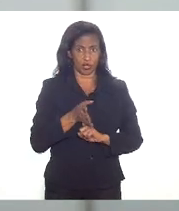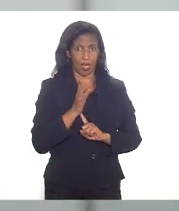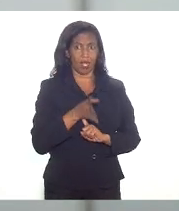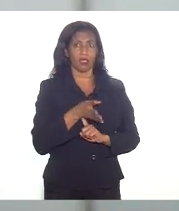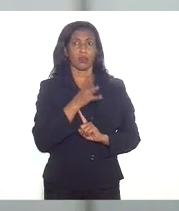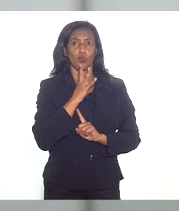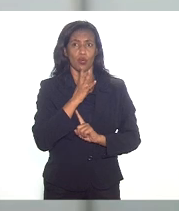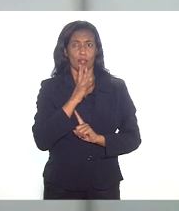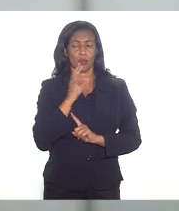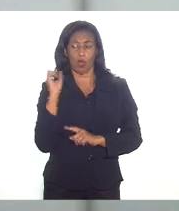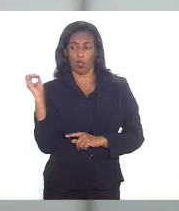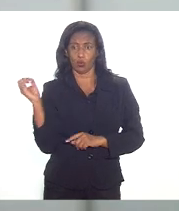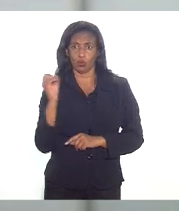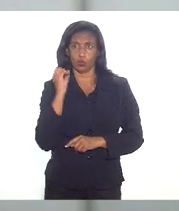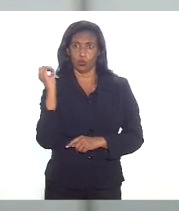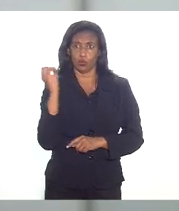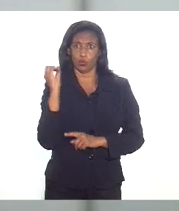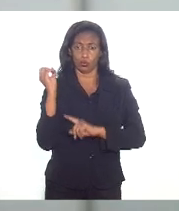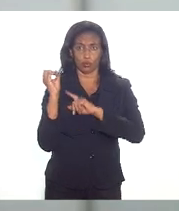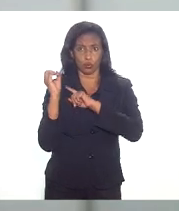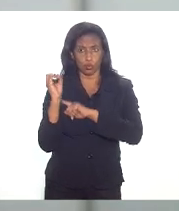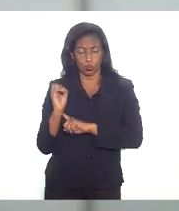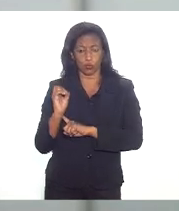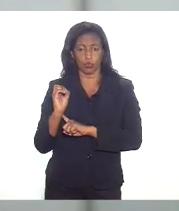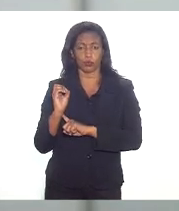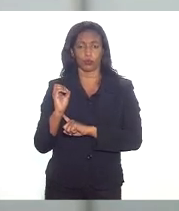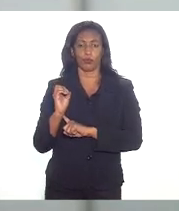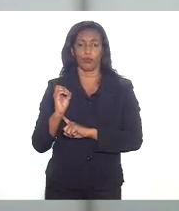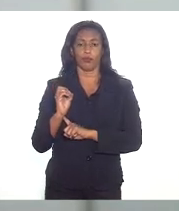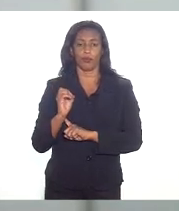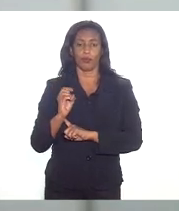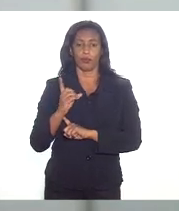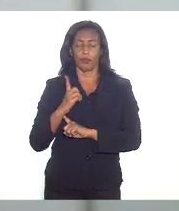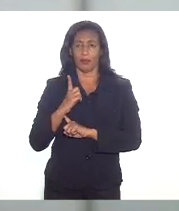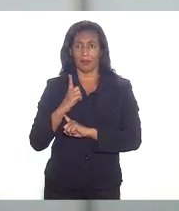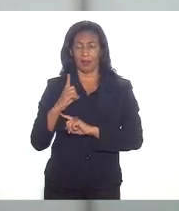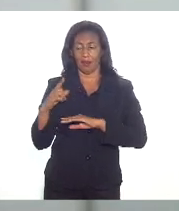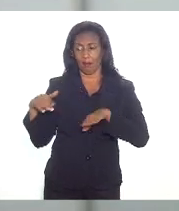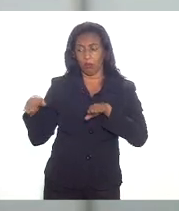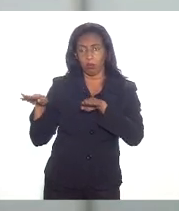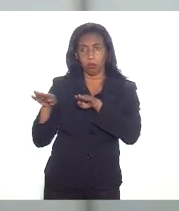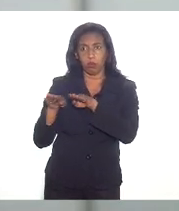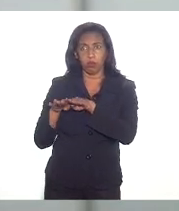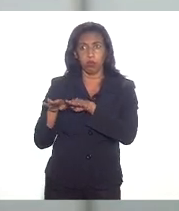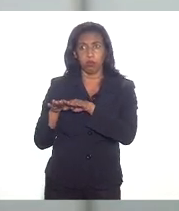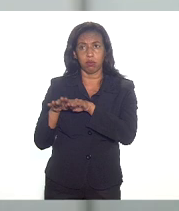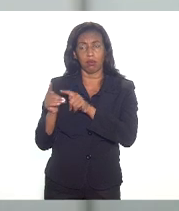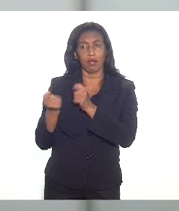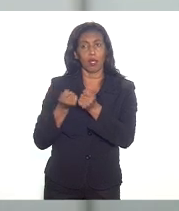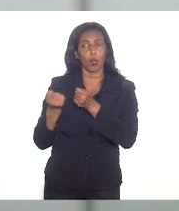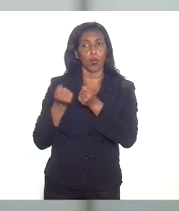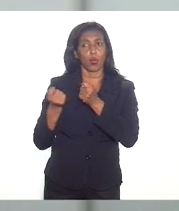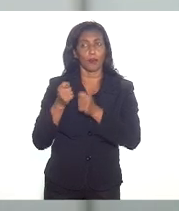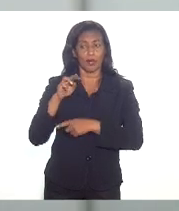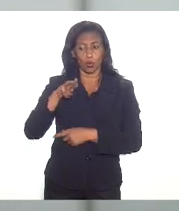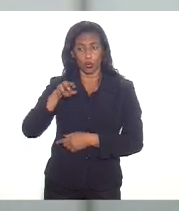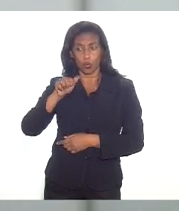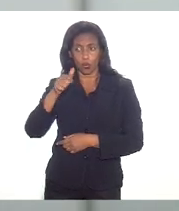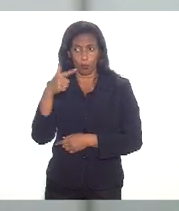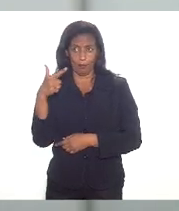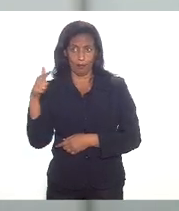Rio Grande do Sul, para ter a sinergia da economia do mar